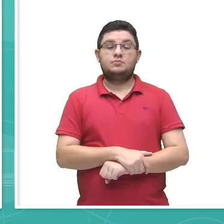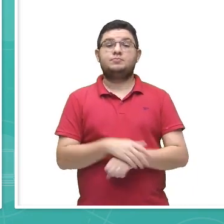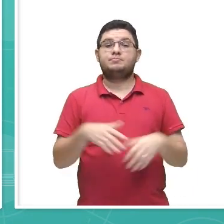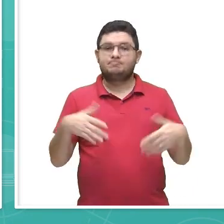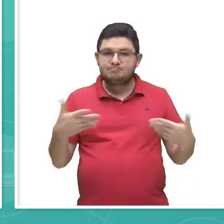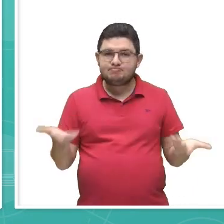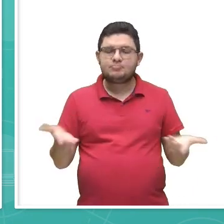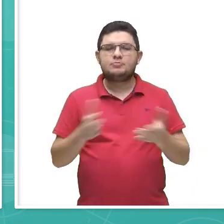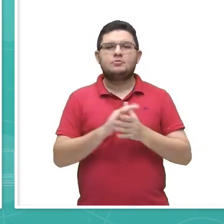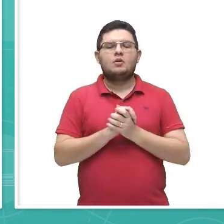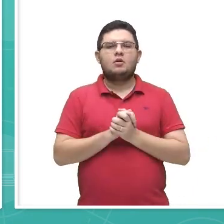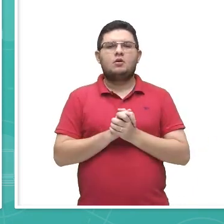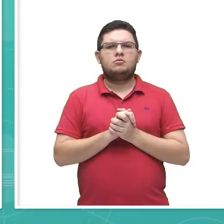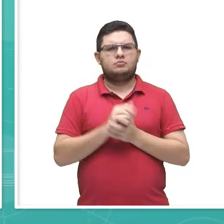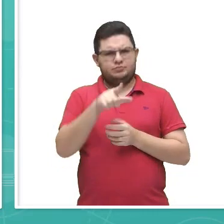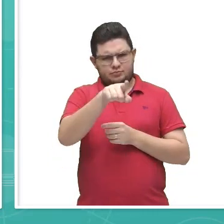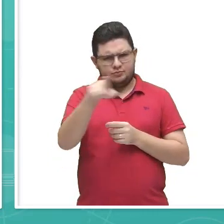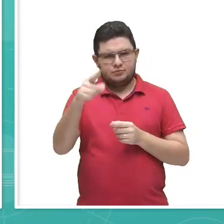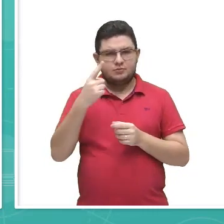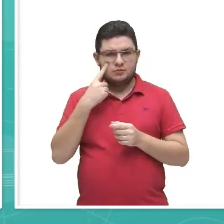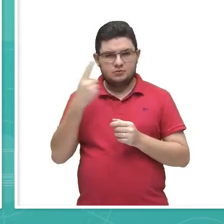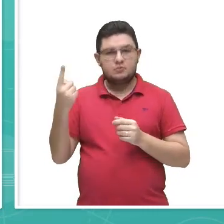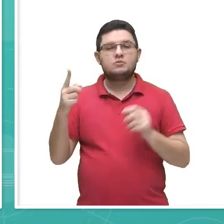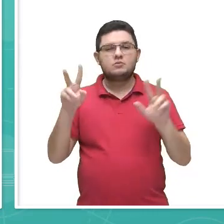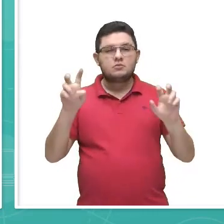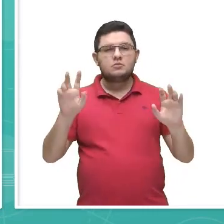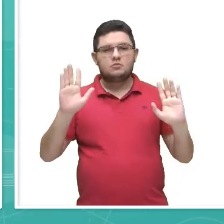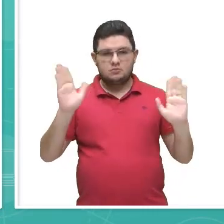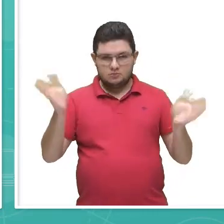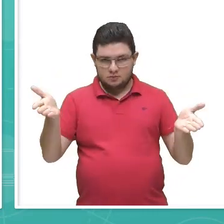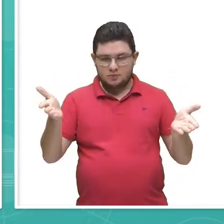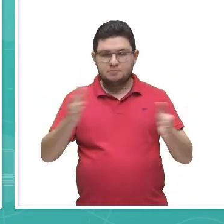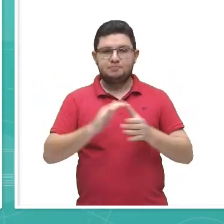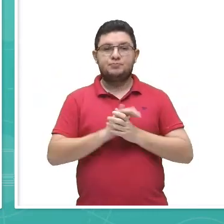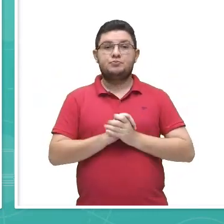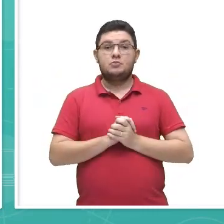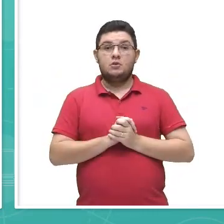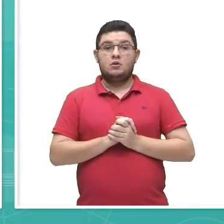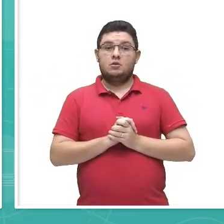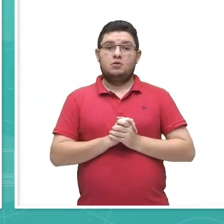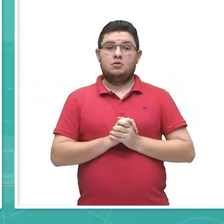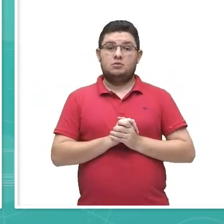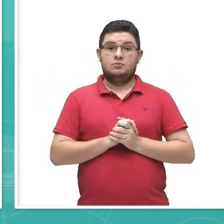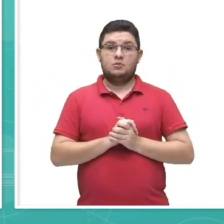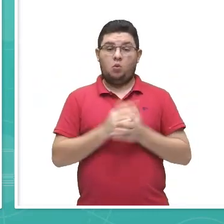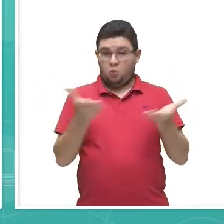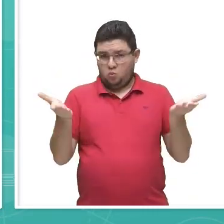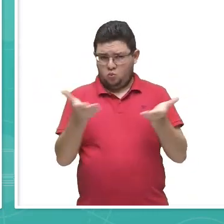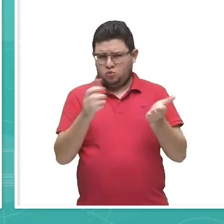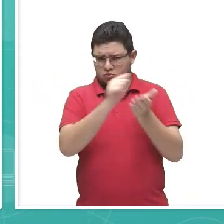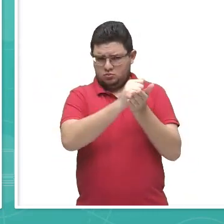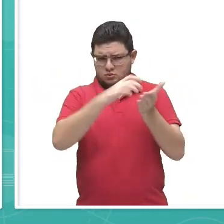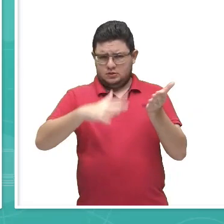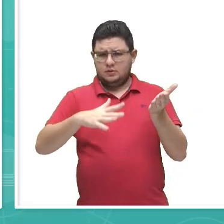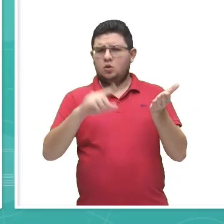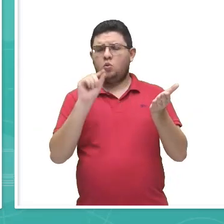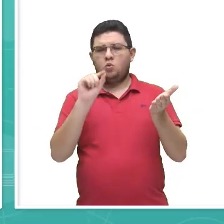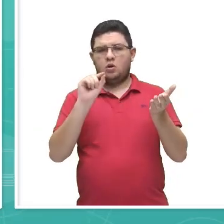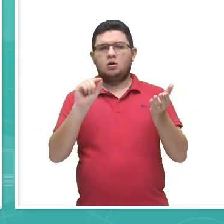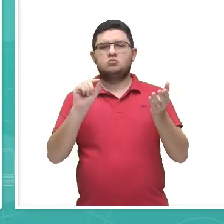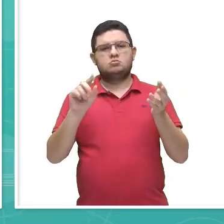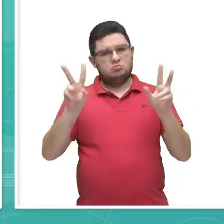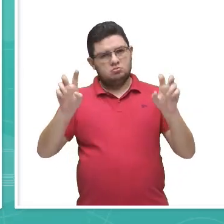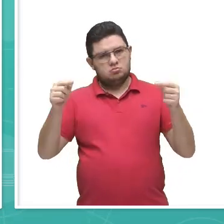Bem, vocês acabaram de ver, não é? O assunto que nós vimos na aula anterior e essas atividades são referentes a